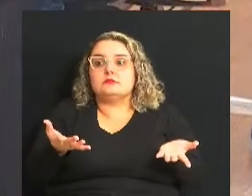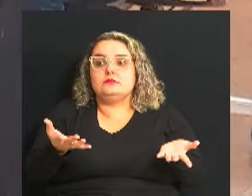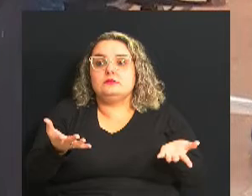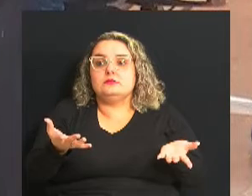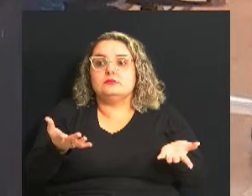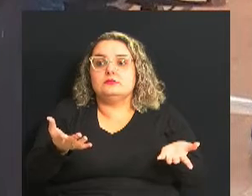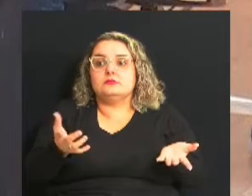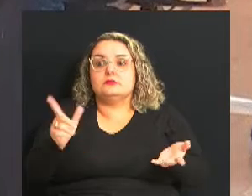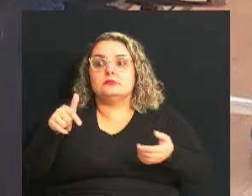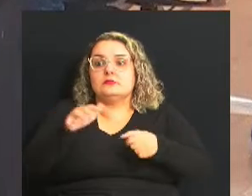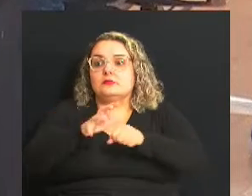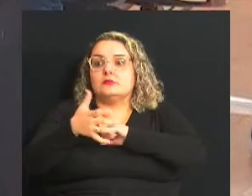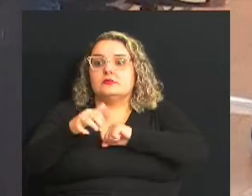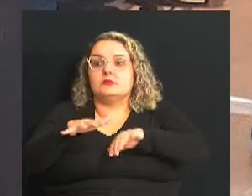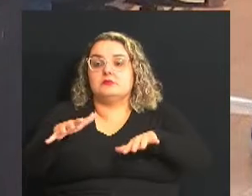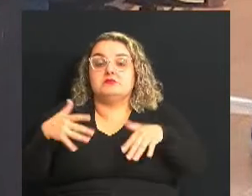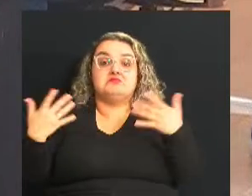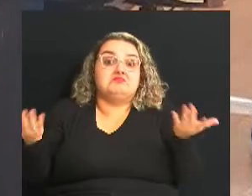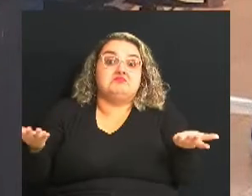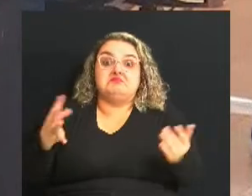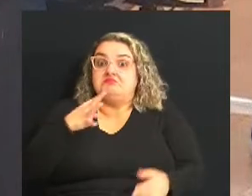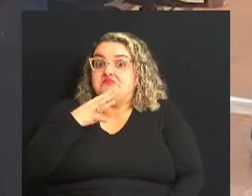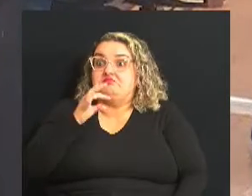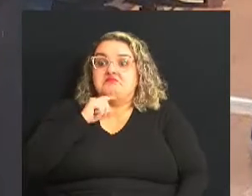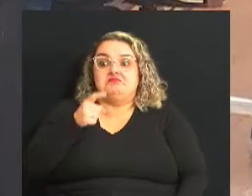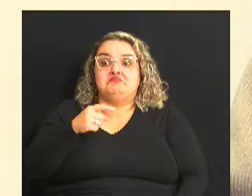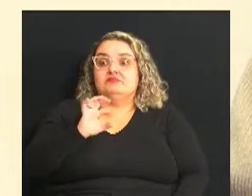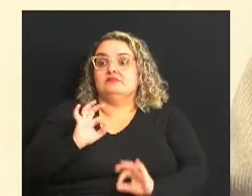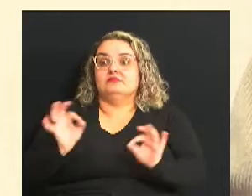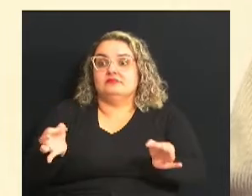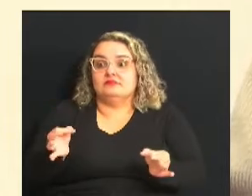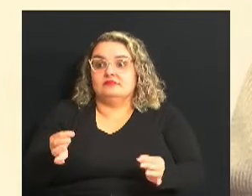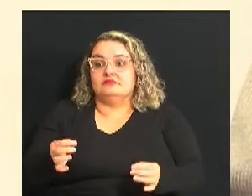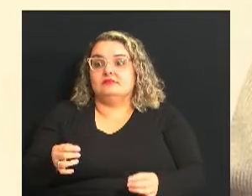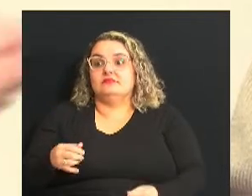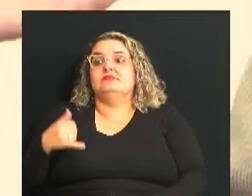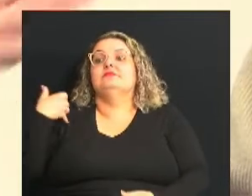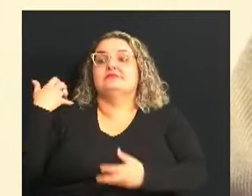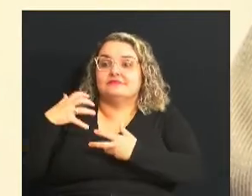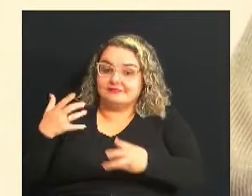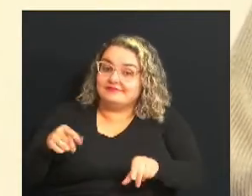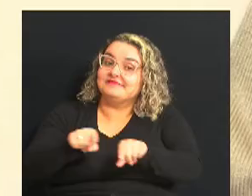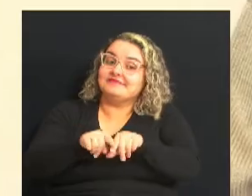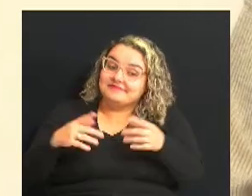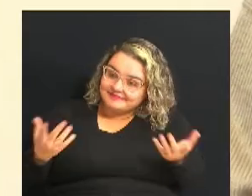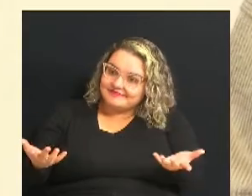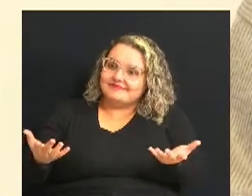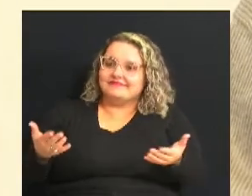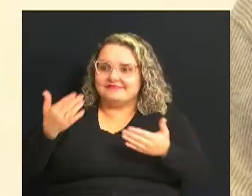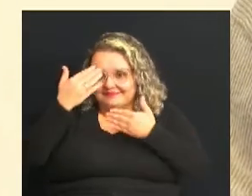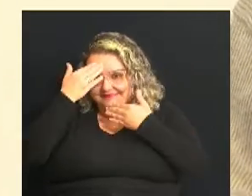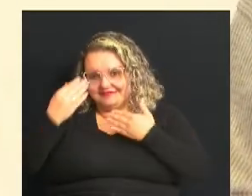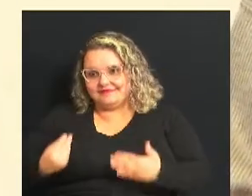depois da pandemia, né? Depois de uma certa idade também, né? Então, muito obrigado.